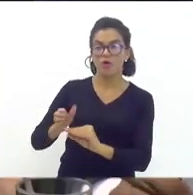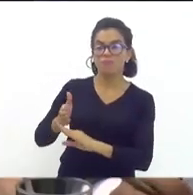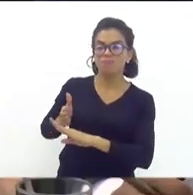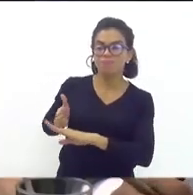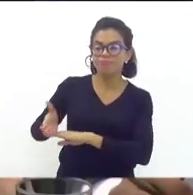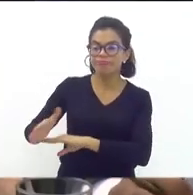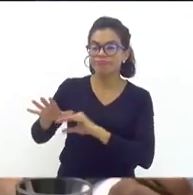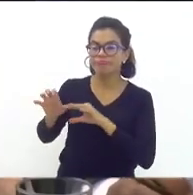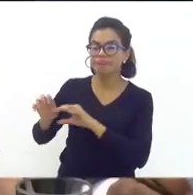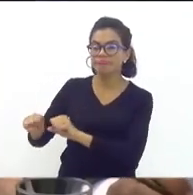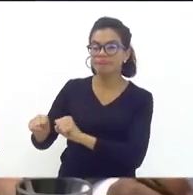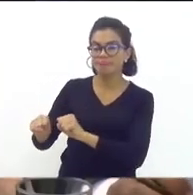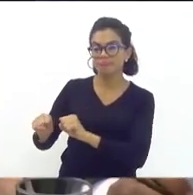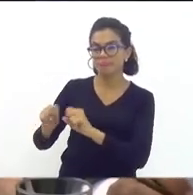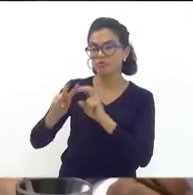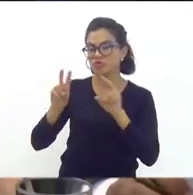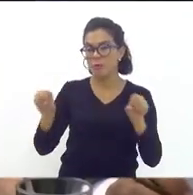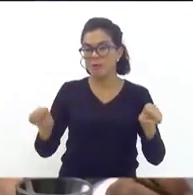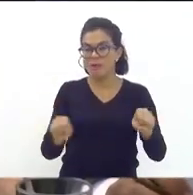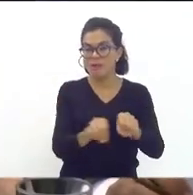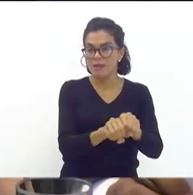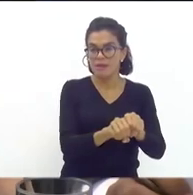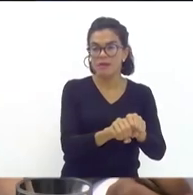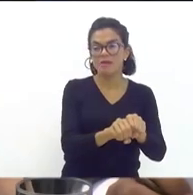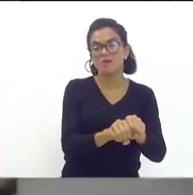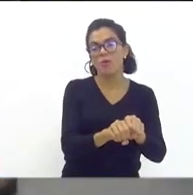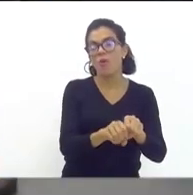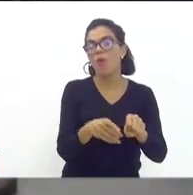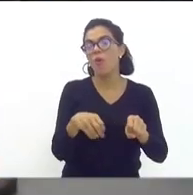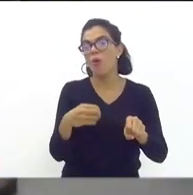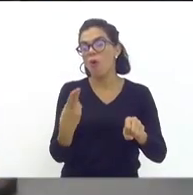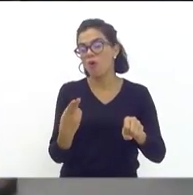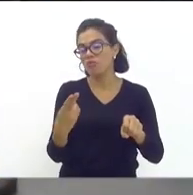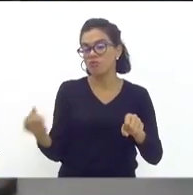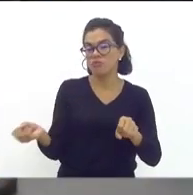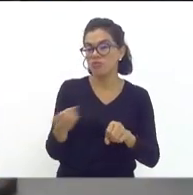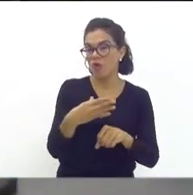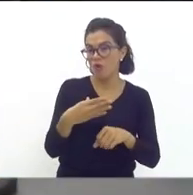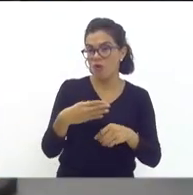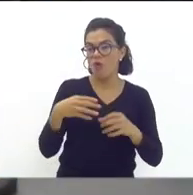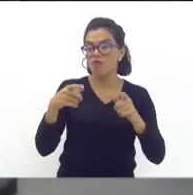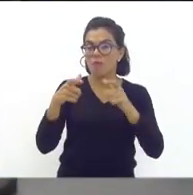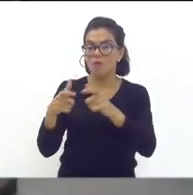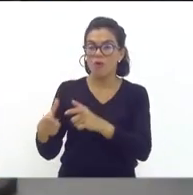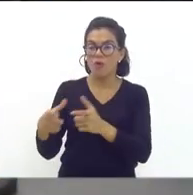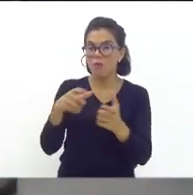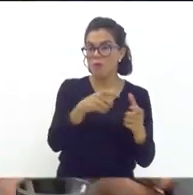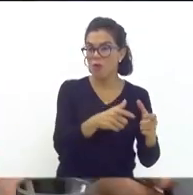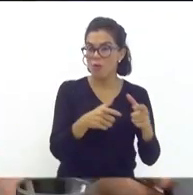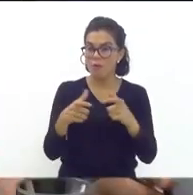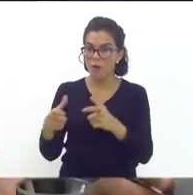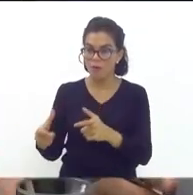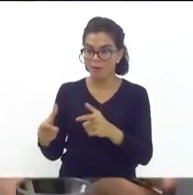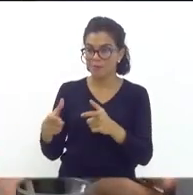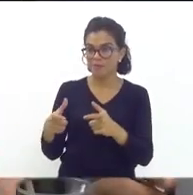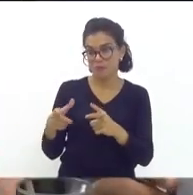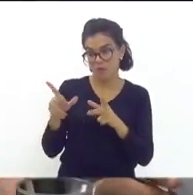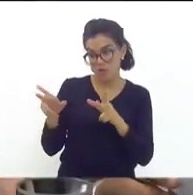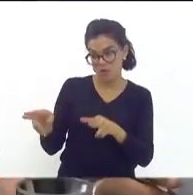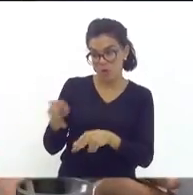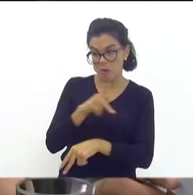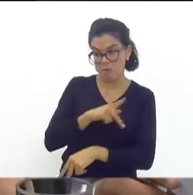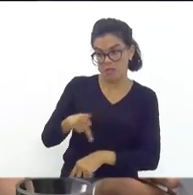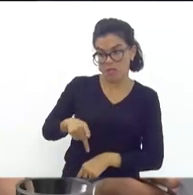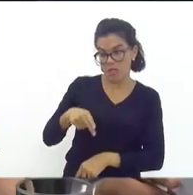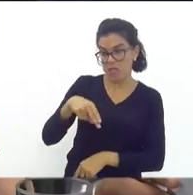na questão da ligação a ligação de novos postos como como afirmou não são palavras minhas tá como afirmou a presidente da